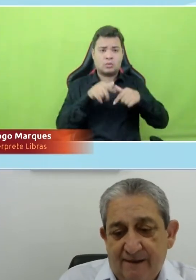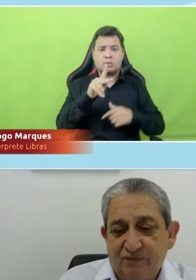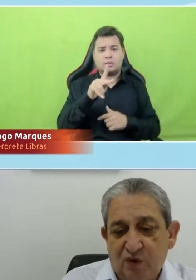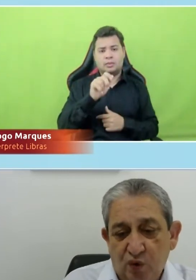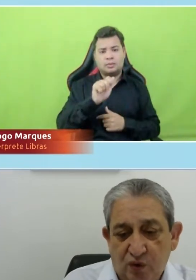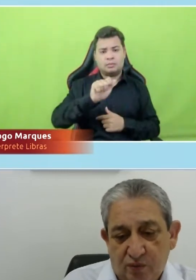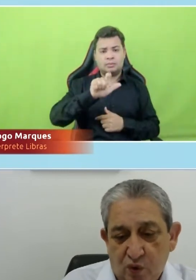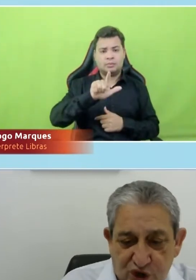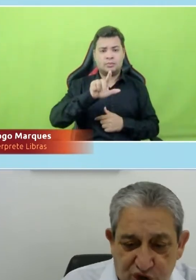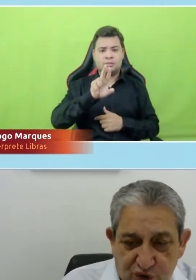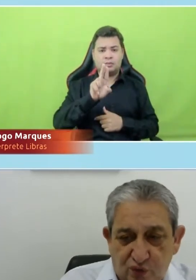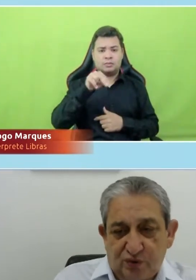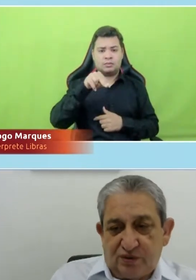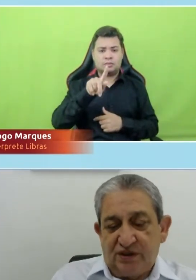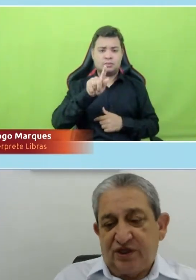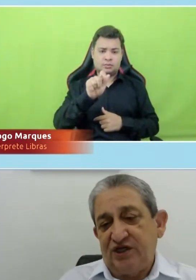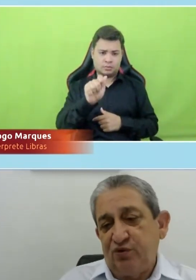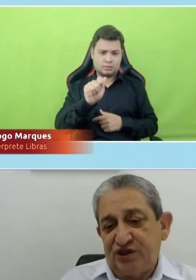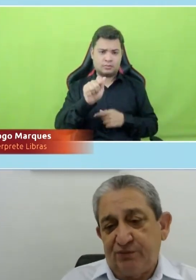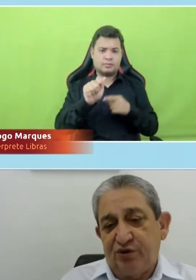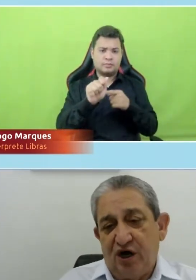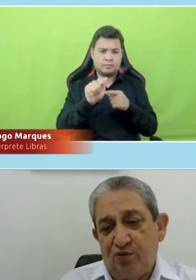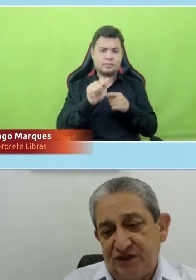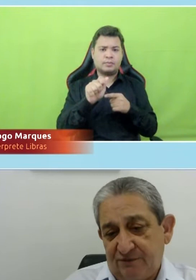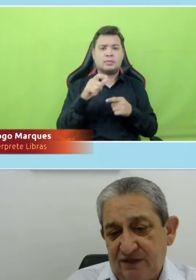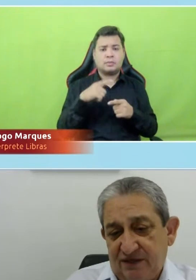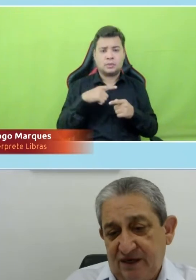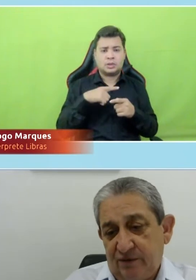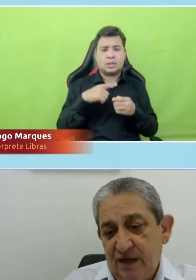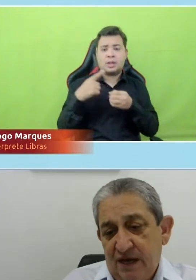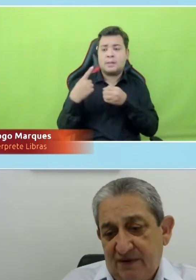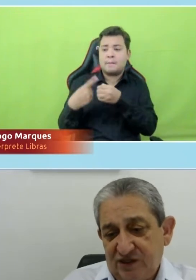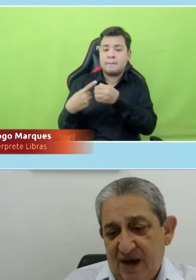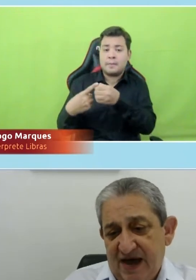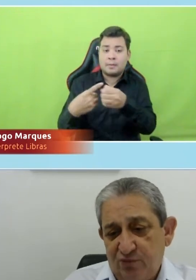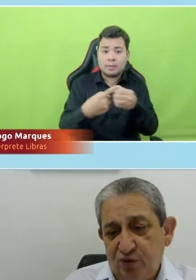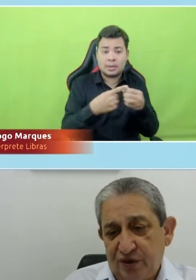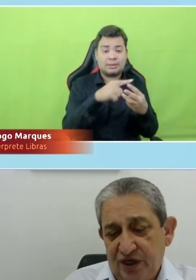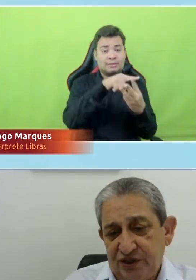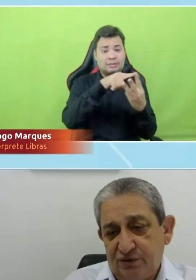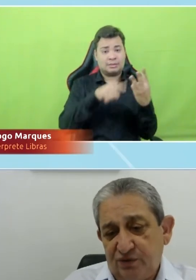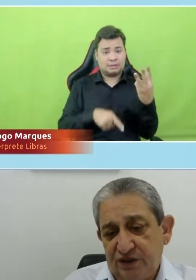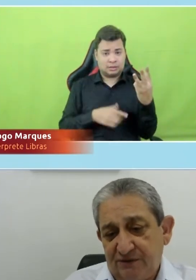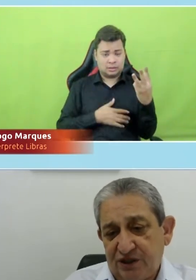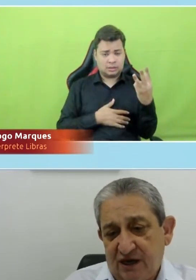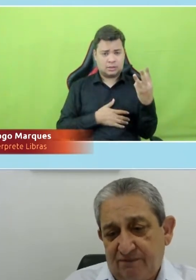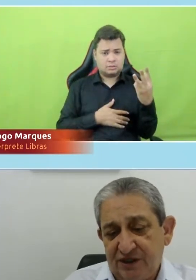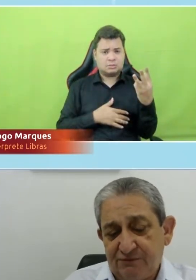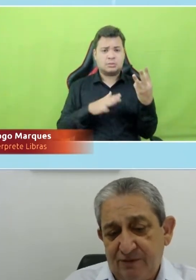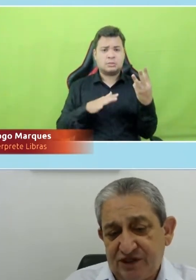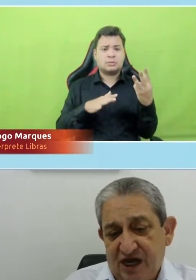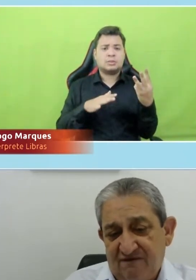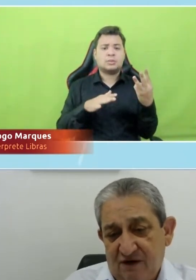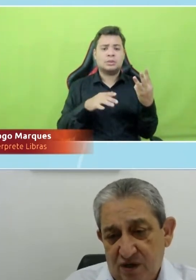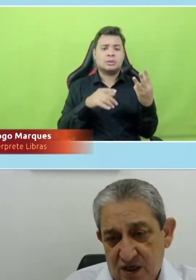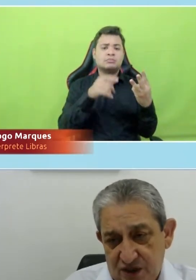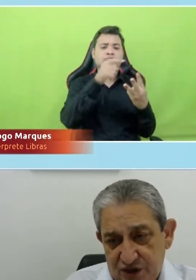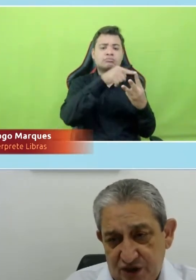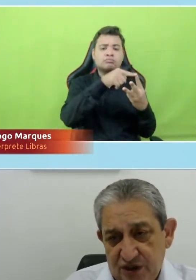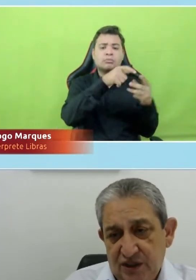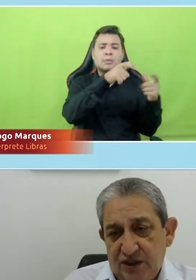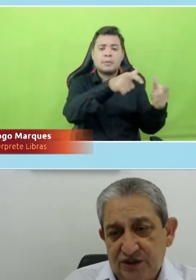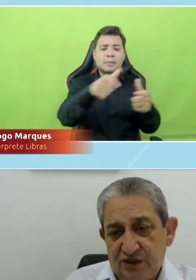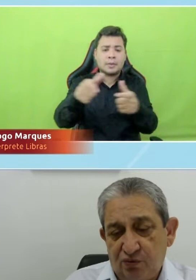está contido em 3 municípios, não o município inteiro, mas é uma área muito grande, no município de, principalmente,